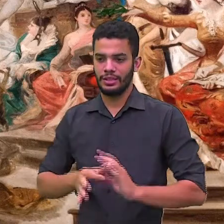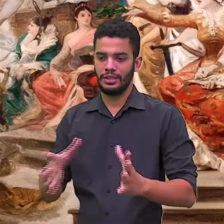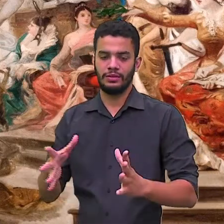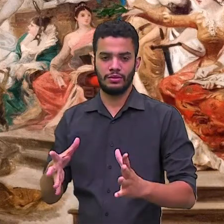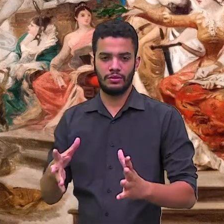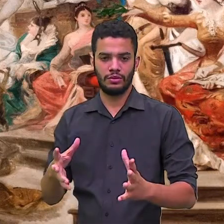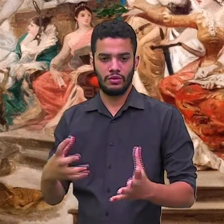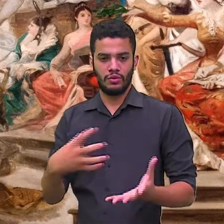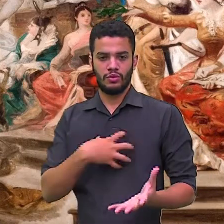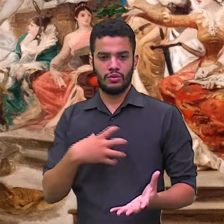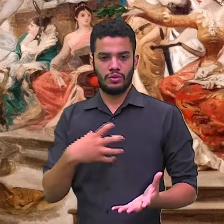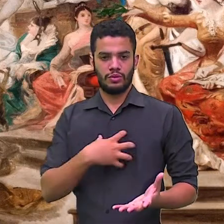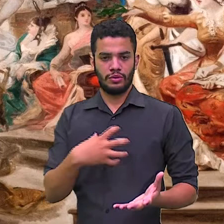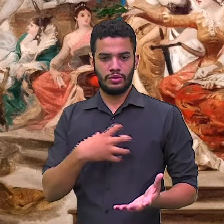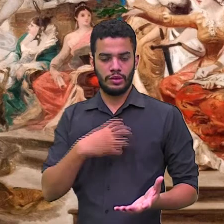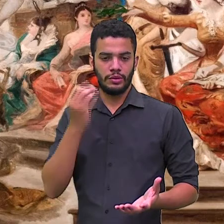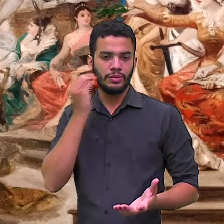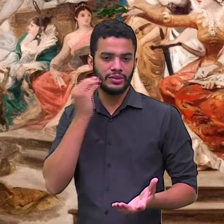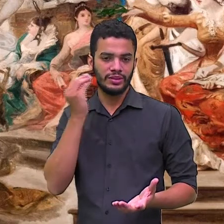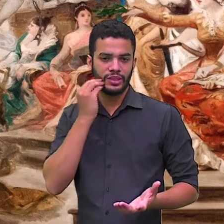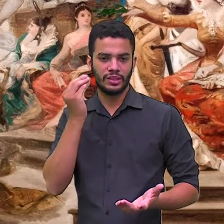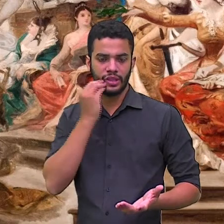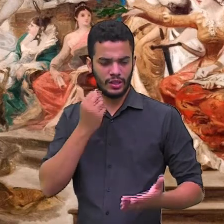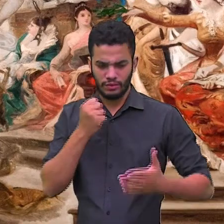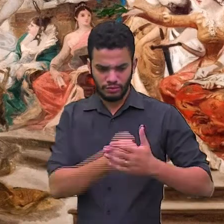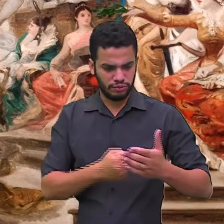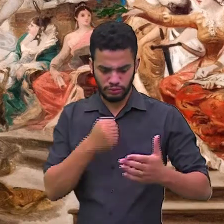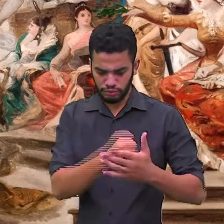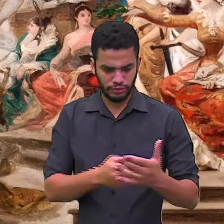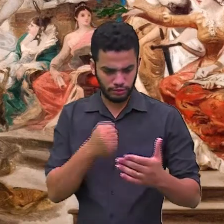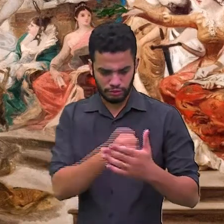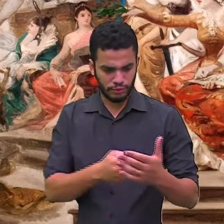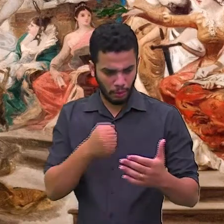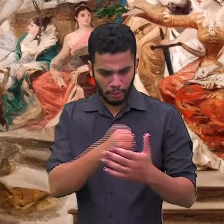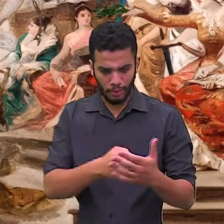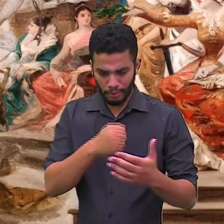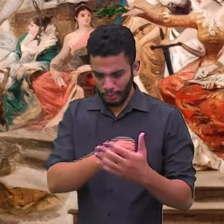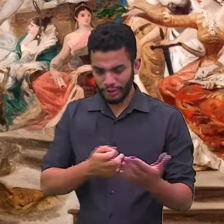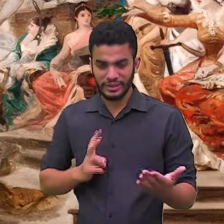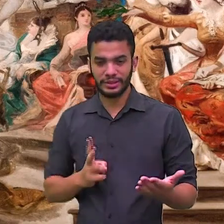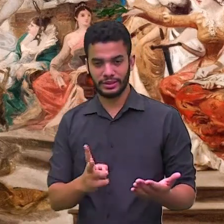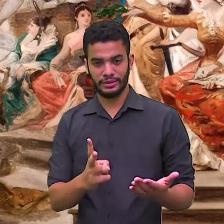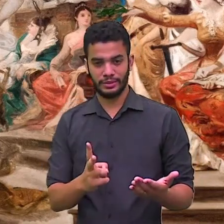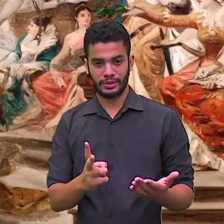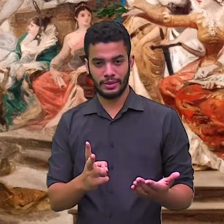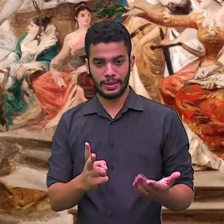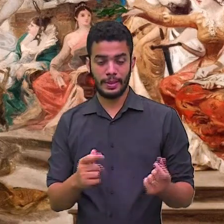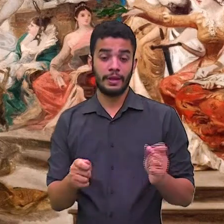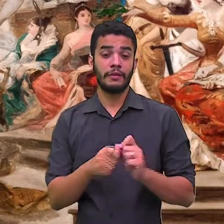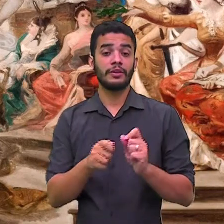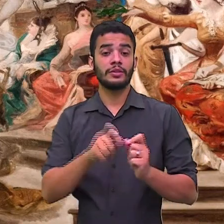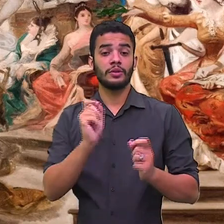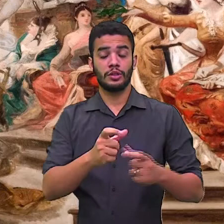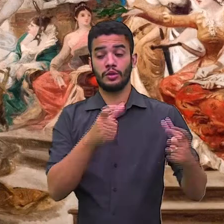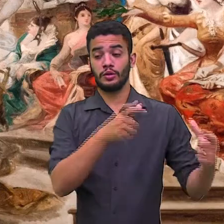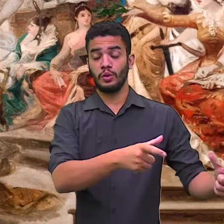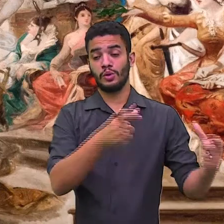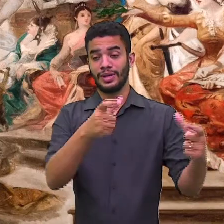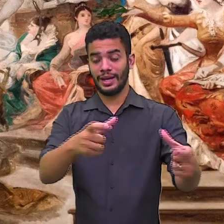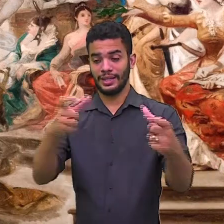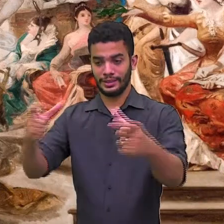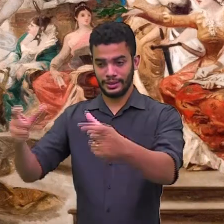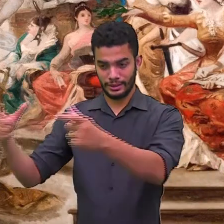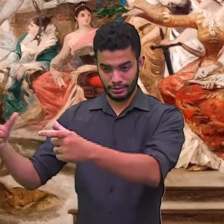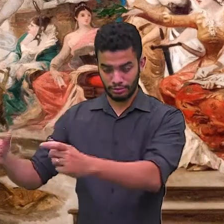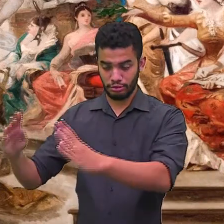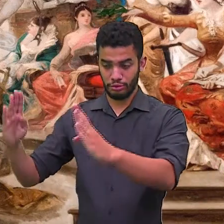resistir a essa opressão. E nessa fuga eles formavam os quilombos. Eles